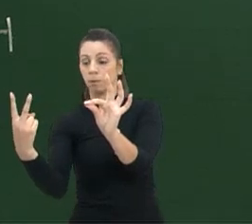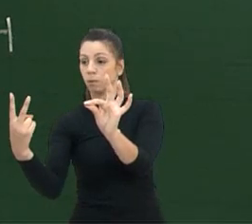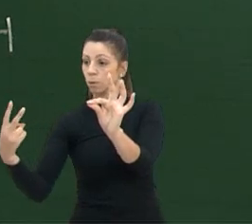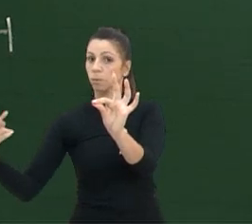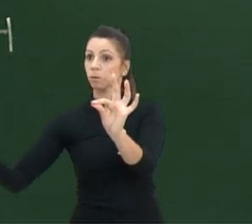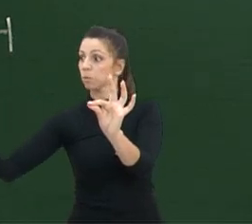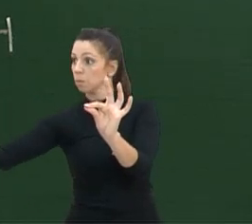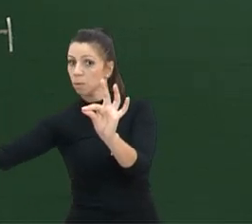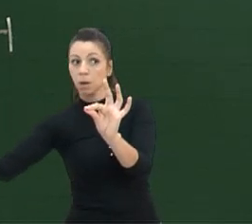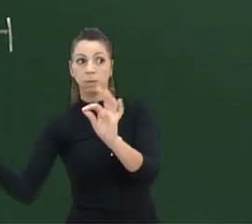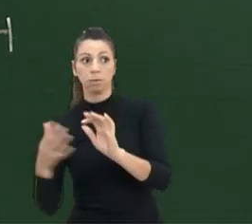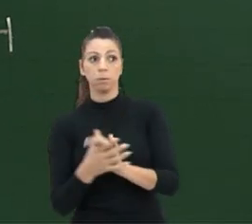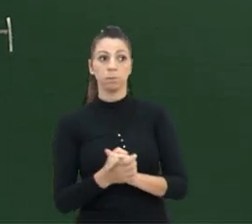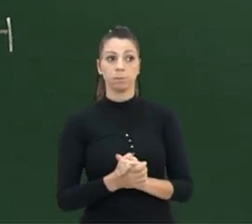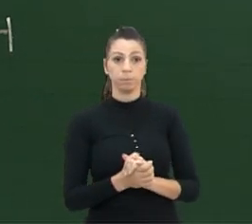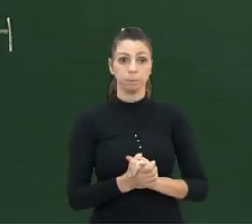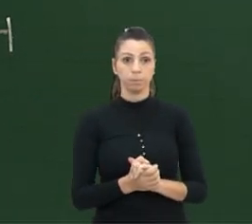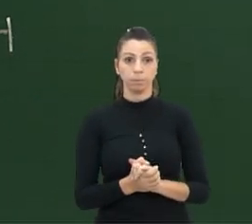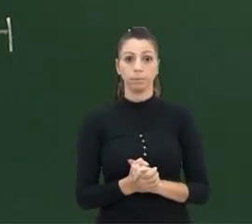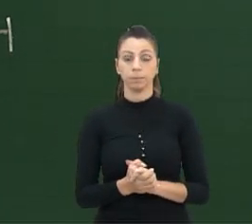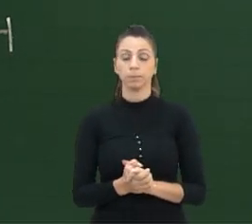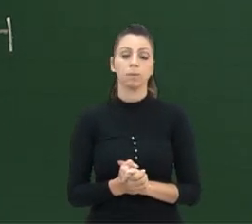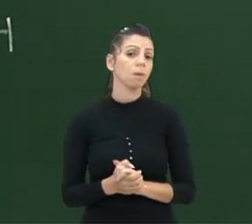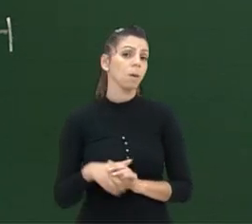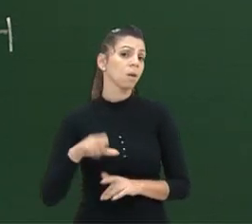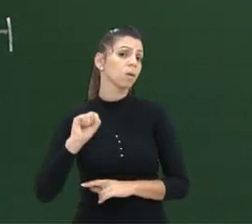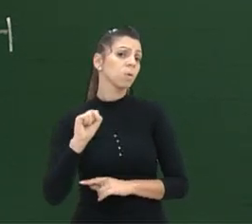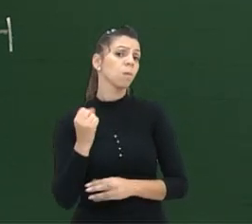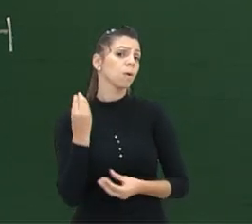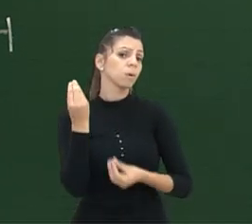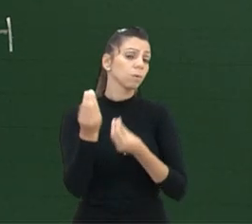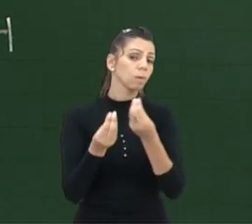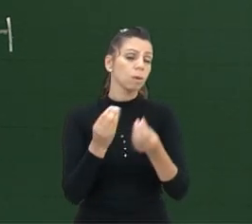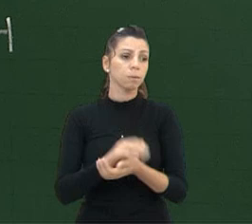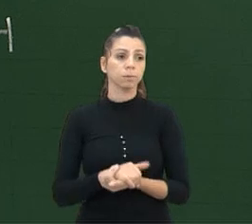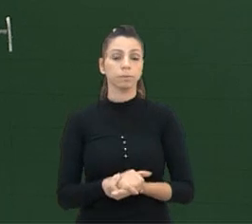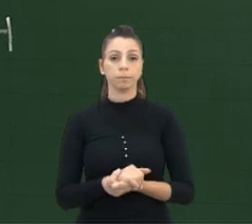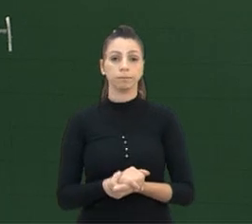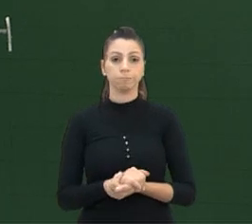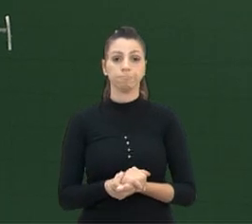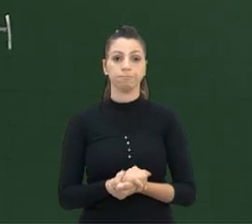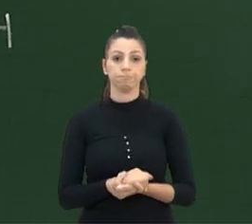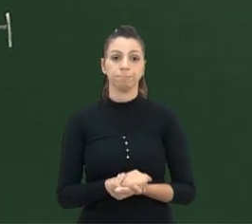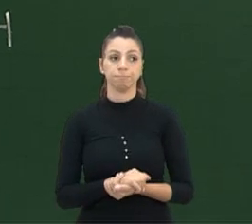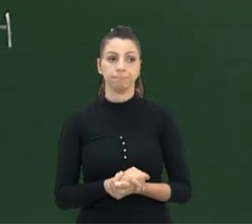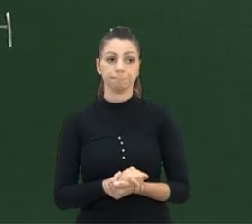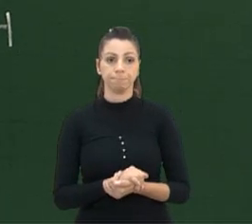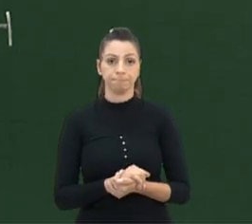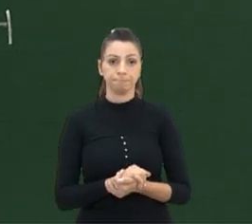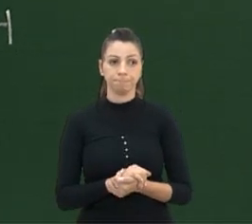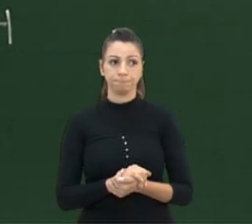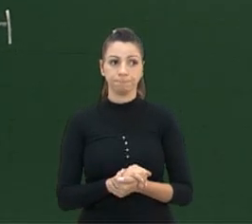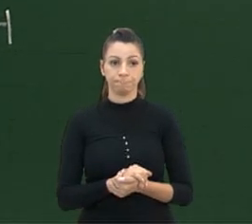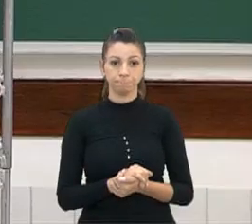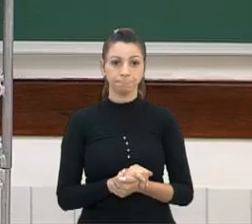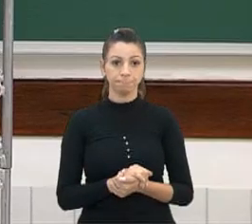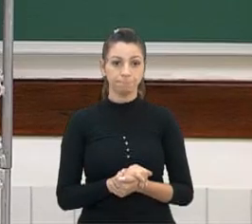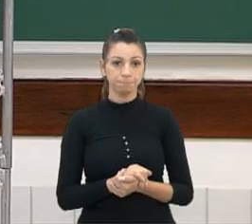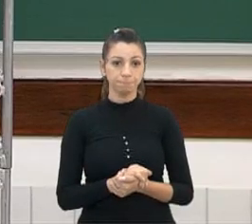Aqui 2, aqui o 4. E o 8, como é que vai ficar? O dobro disso aqui, né?